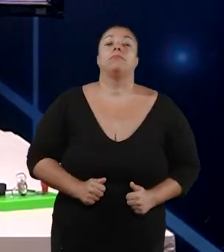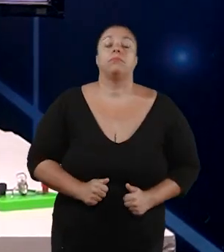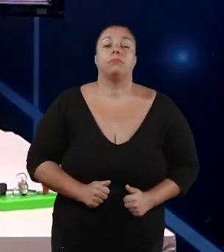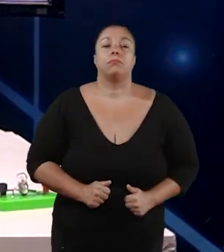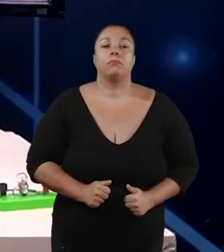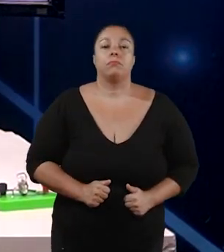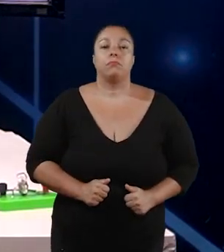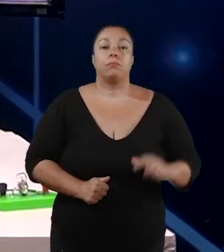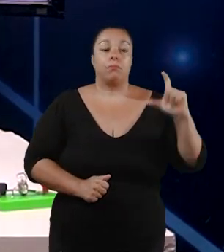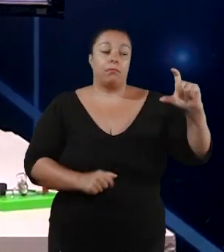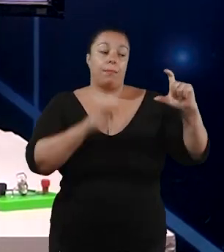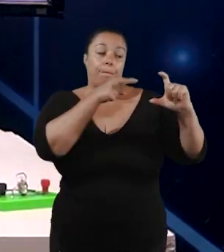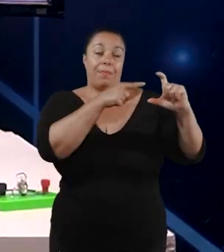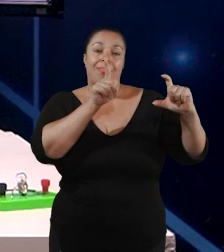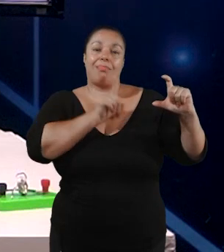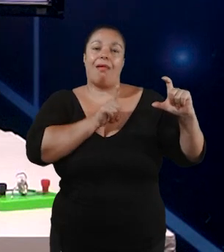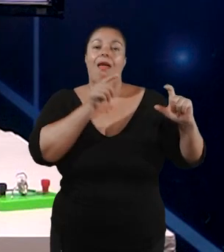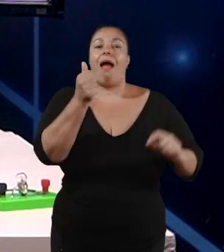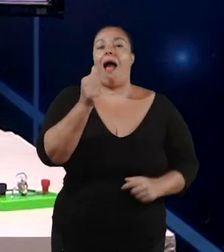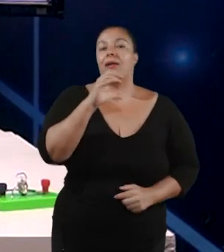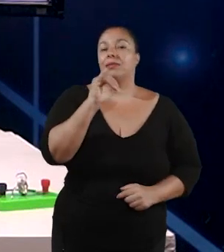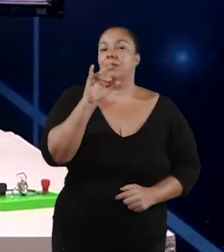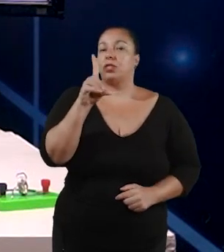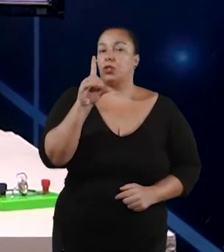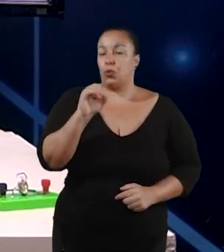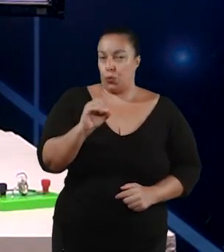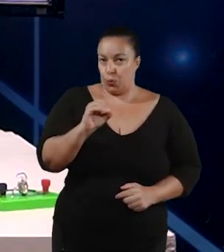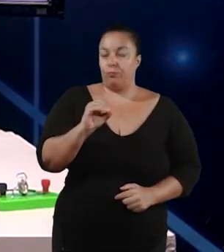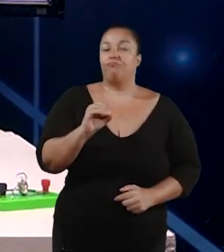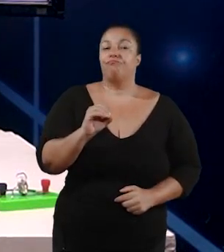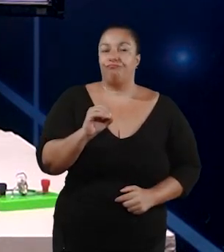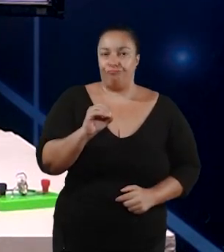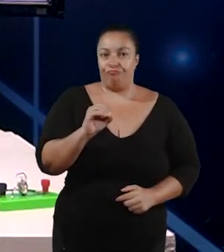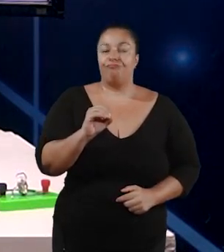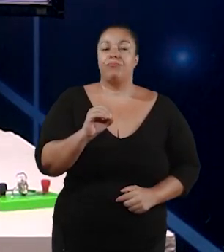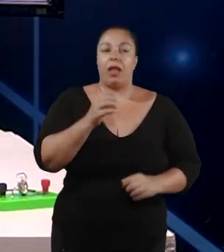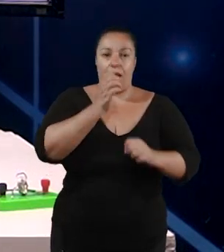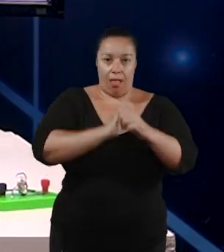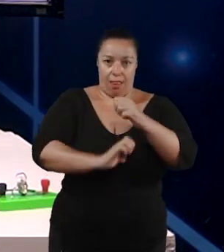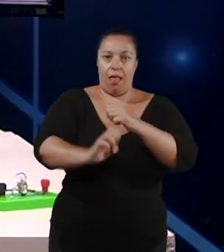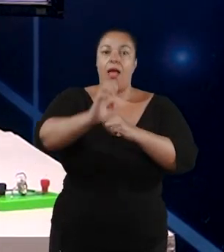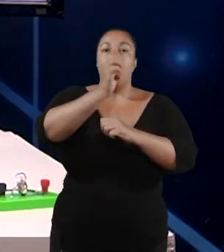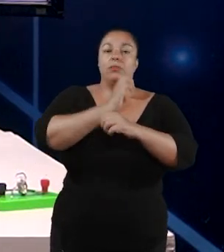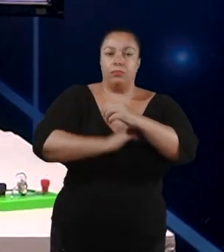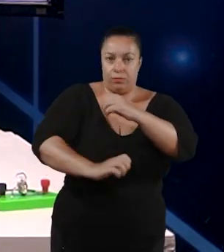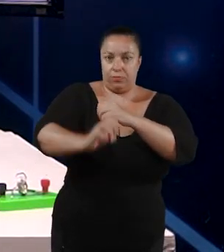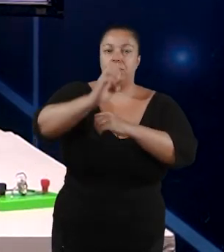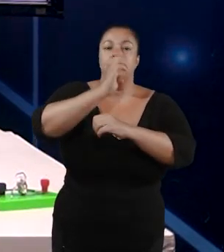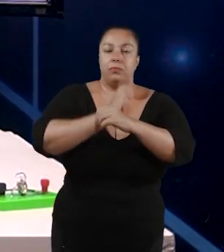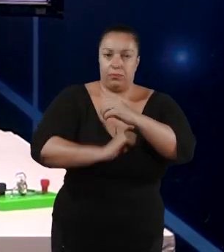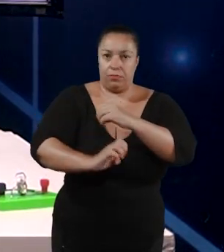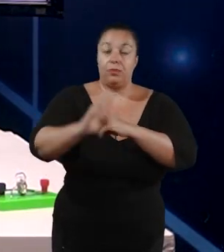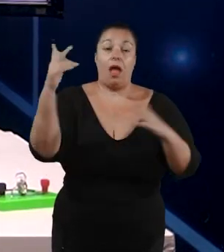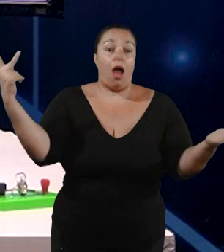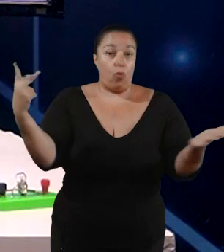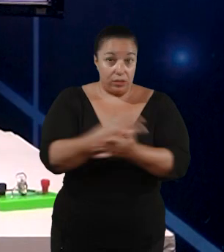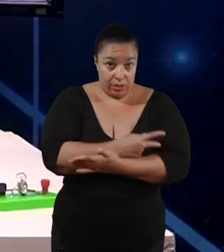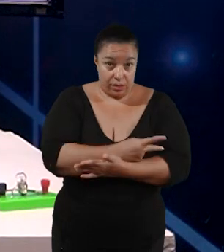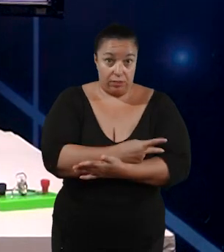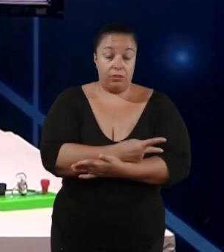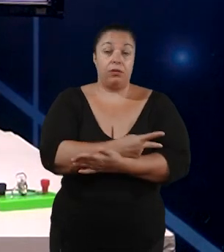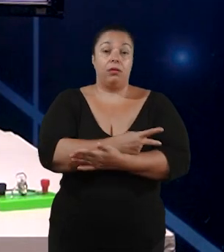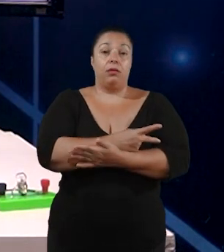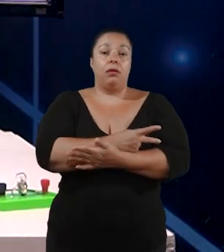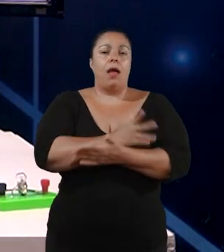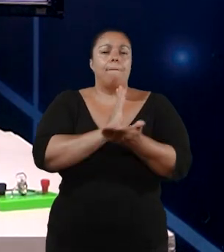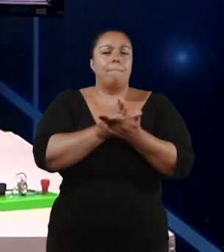A pilha contém um ácido para fazer com que essa reação dos elétrons caminhar de um lado para o outro aconteça. Só que acontece